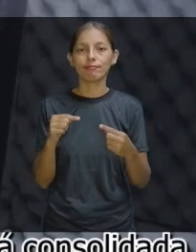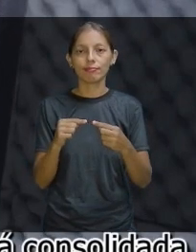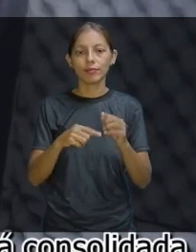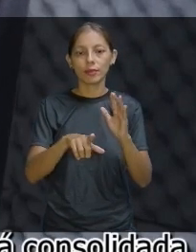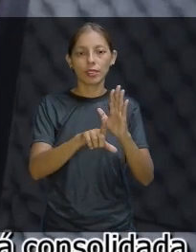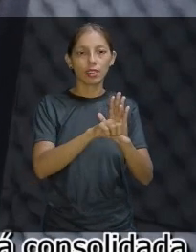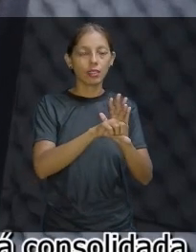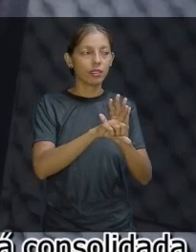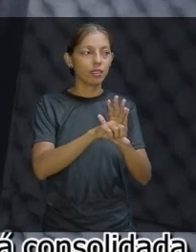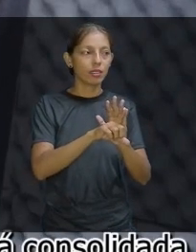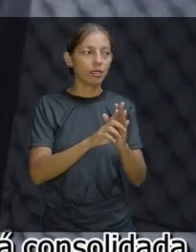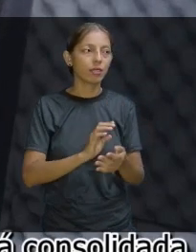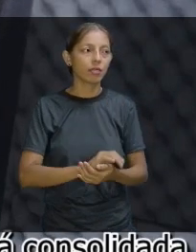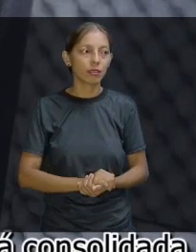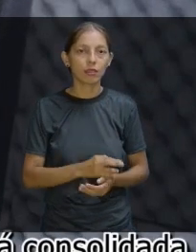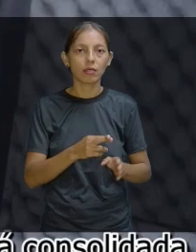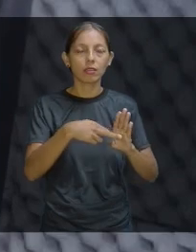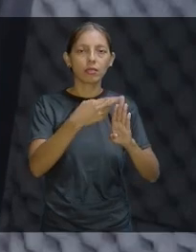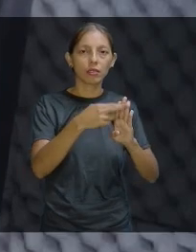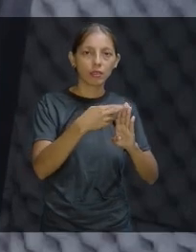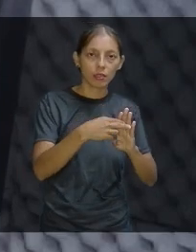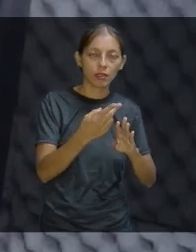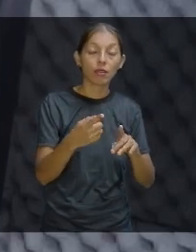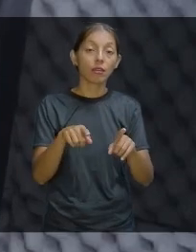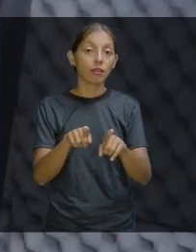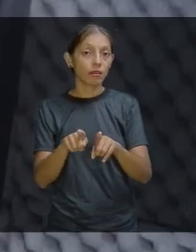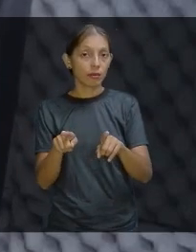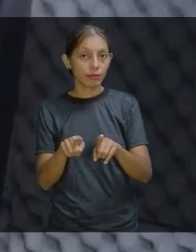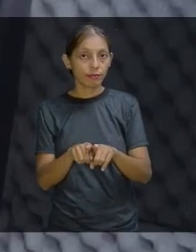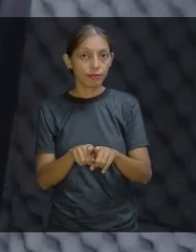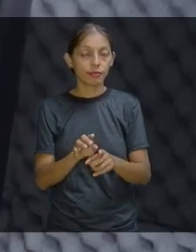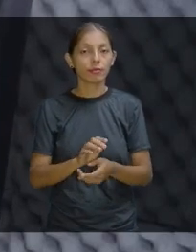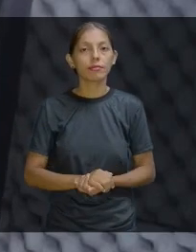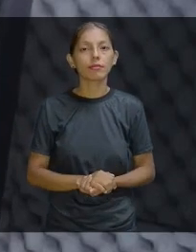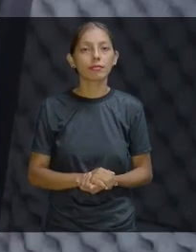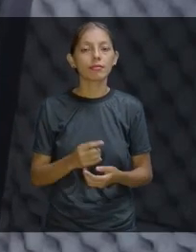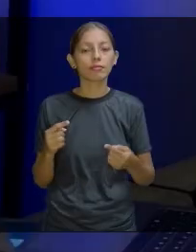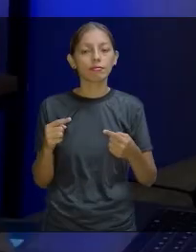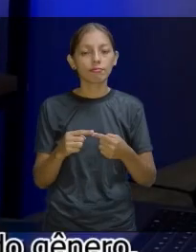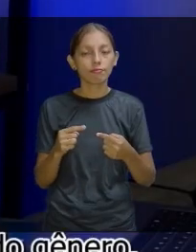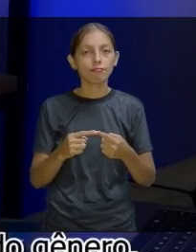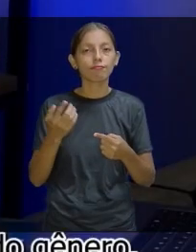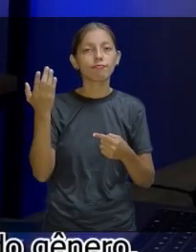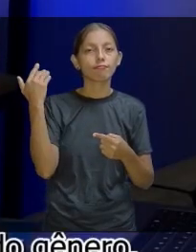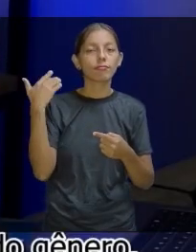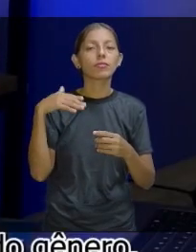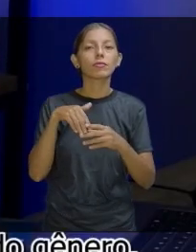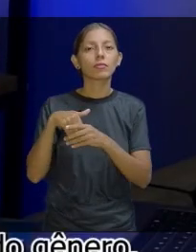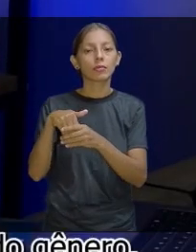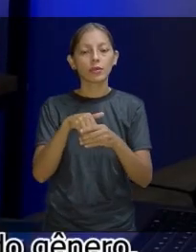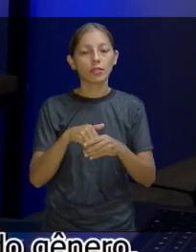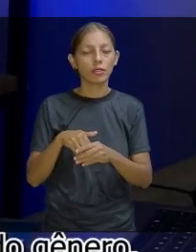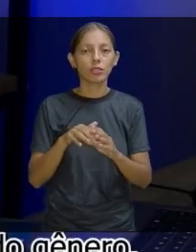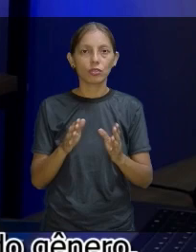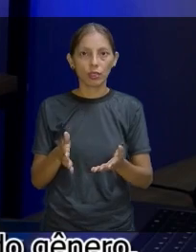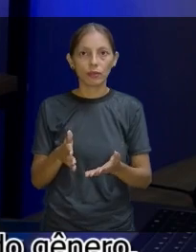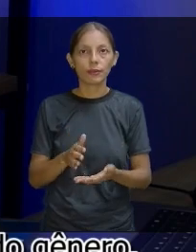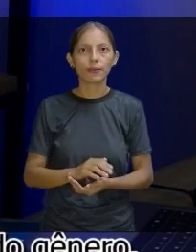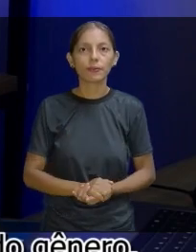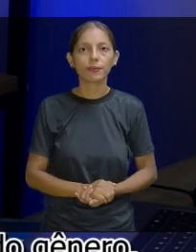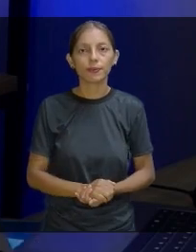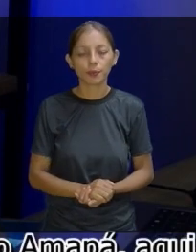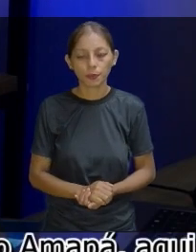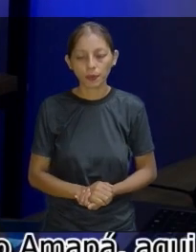jurisprudência já consolidada, com base nas eleições anteriores. Outro desafio que nós temos, doutor João, é a questão